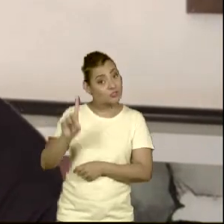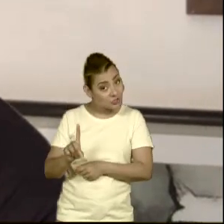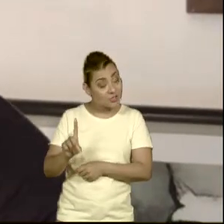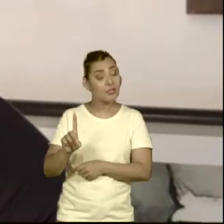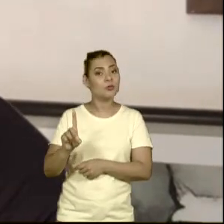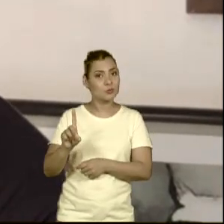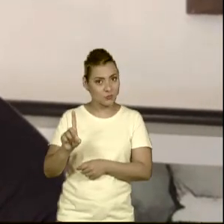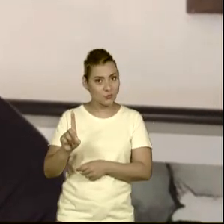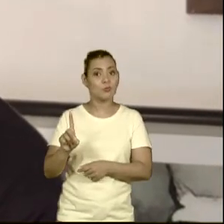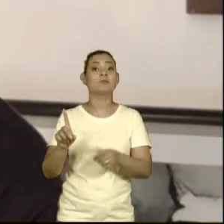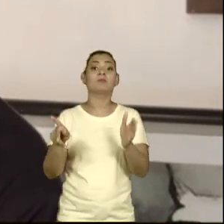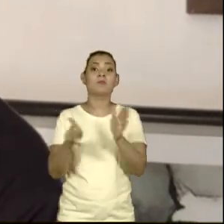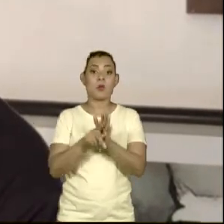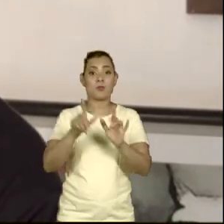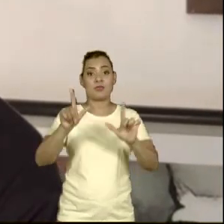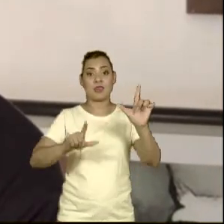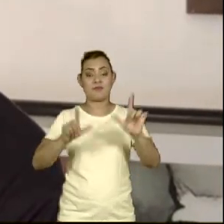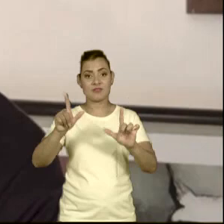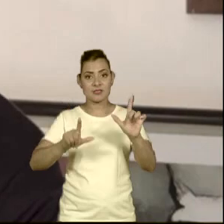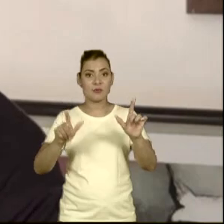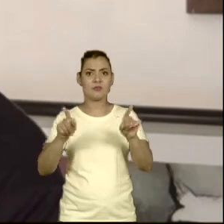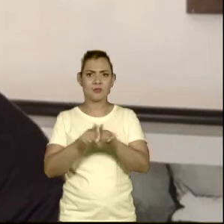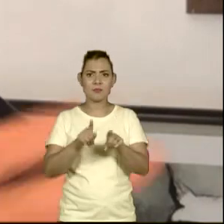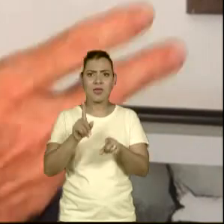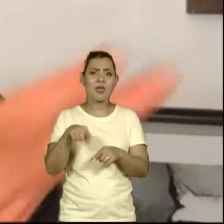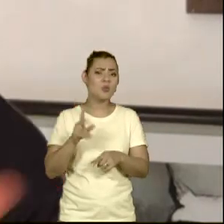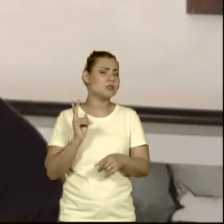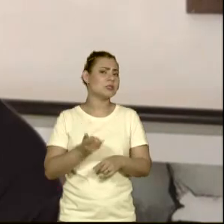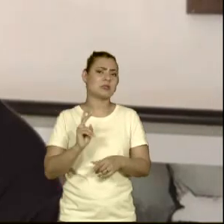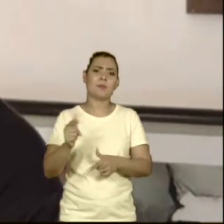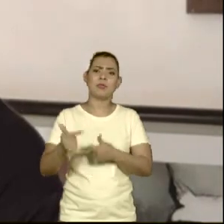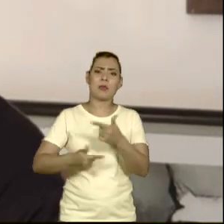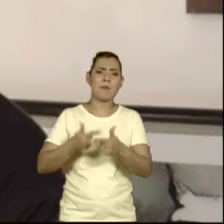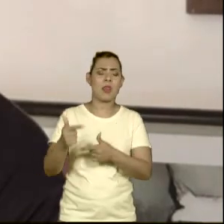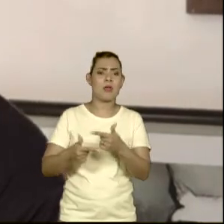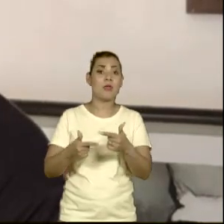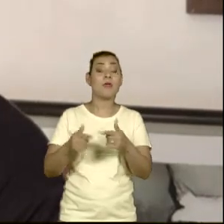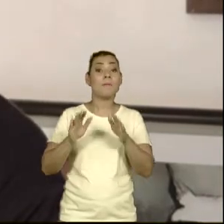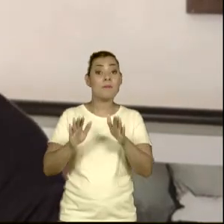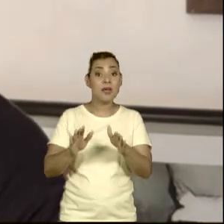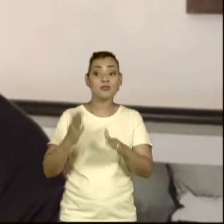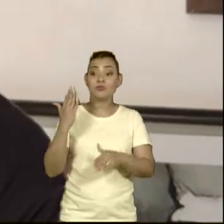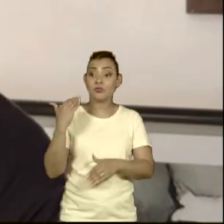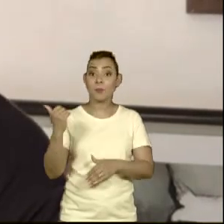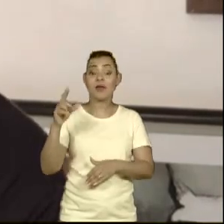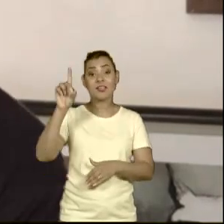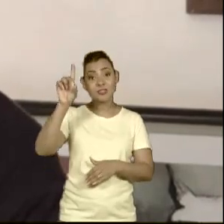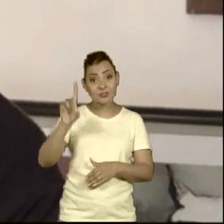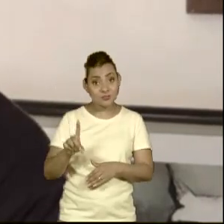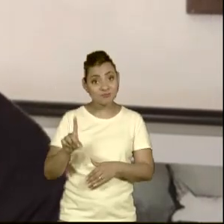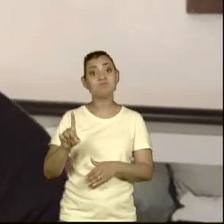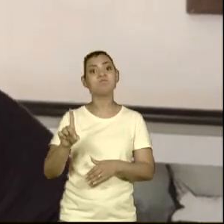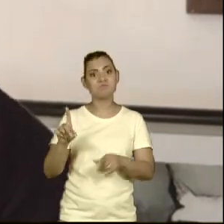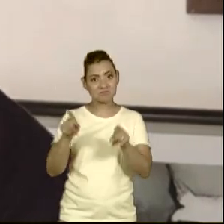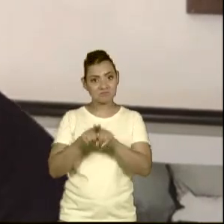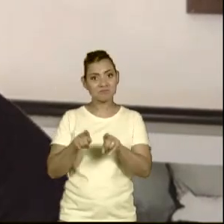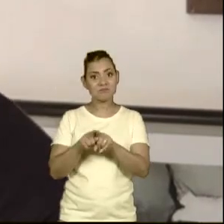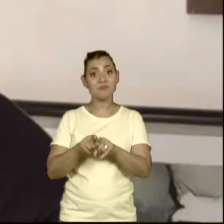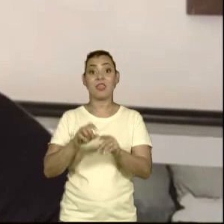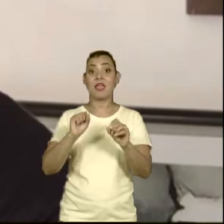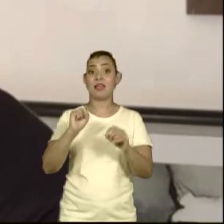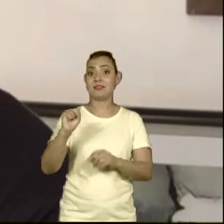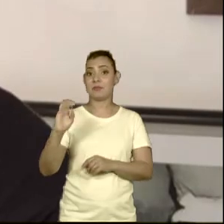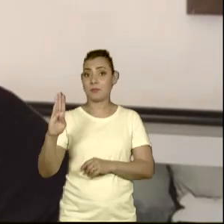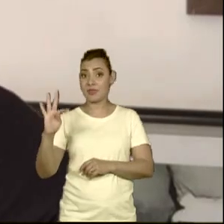programa em TV comercial. Você pode falar, mas você tinha feito Agente G? Mas não, eu fui chamado para dirigir a Eliana quando ela mudou do